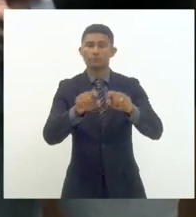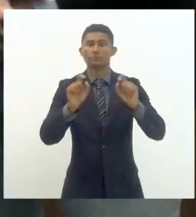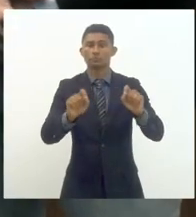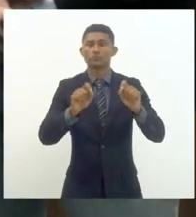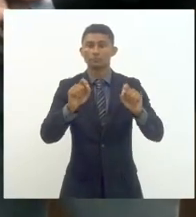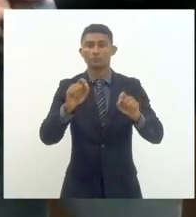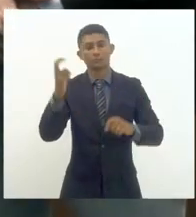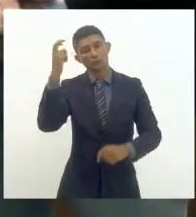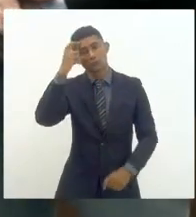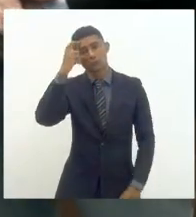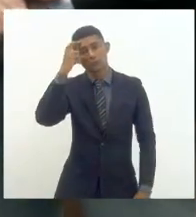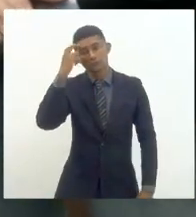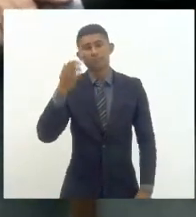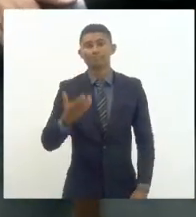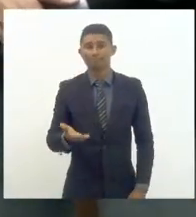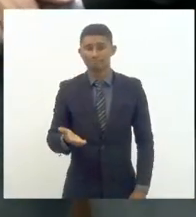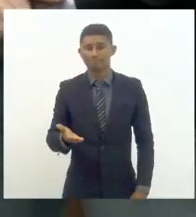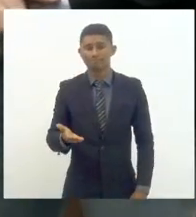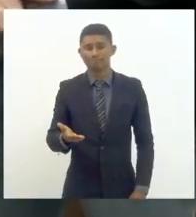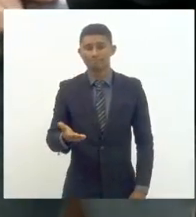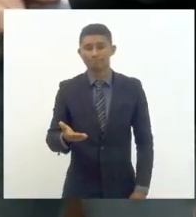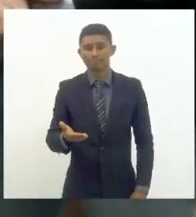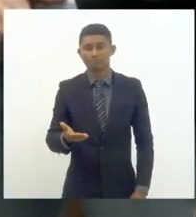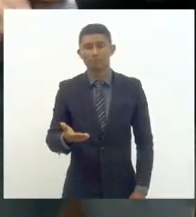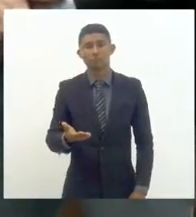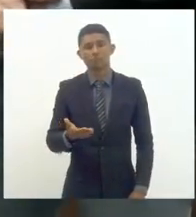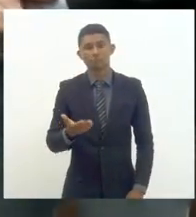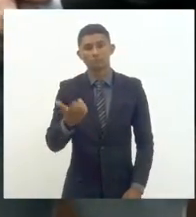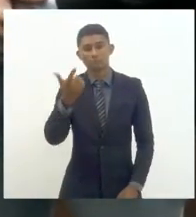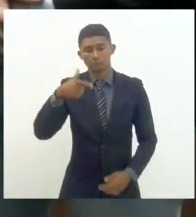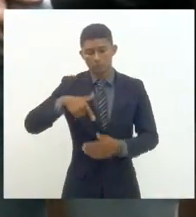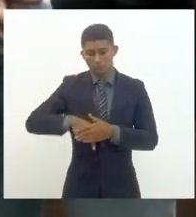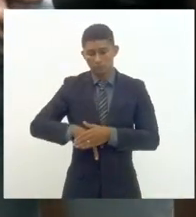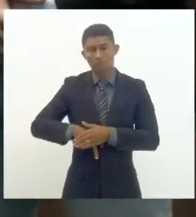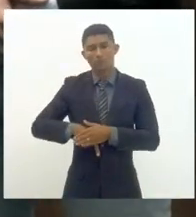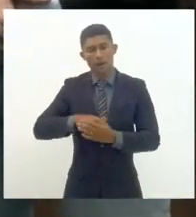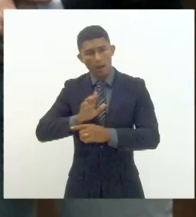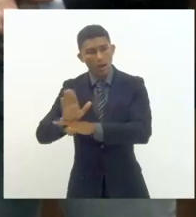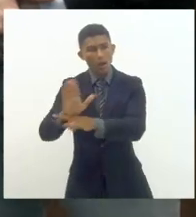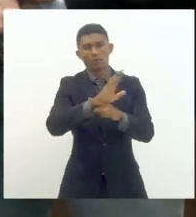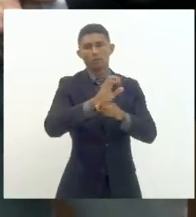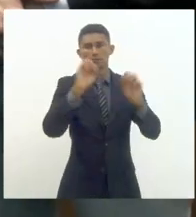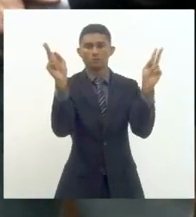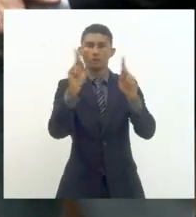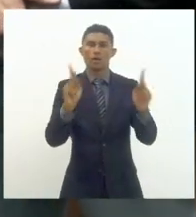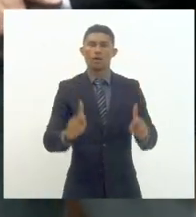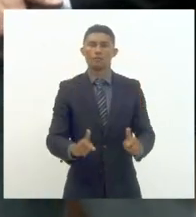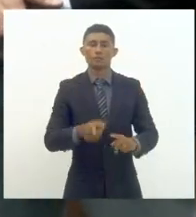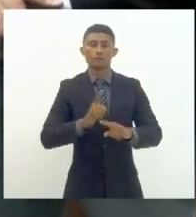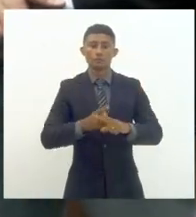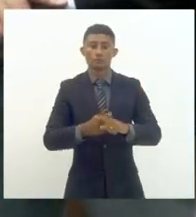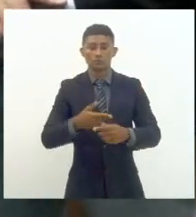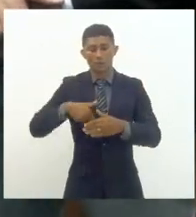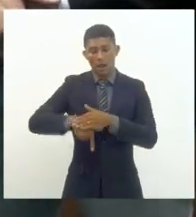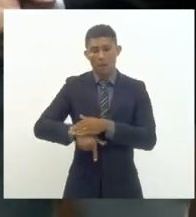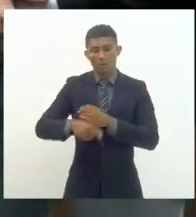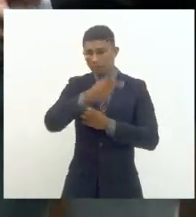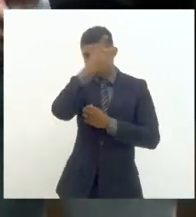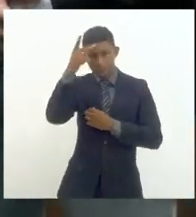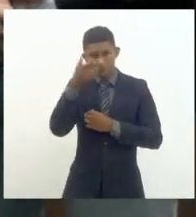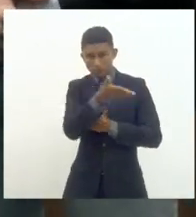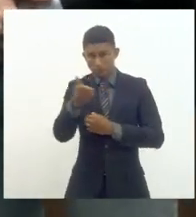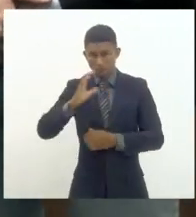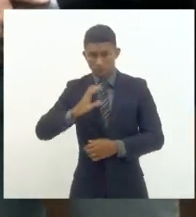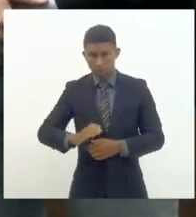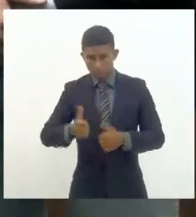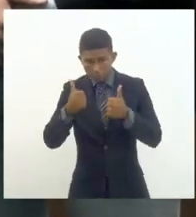essa cultura de uma ferramenta que só traz a paz, porque armas nas mãos de cidadãos de bem